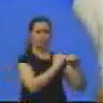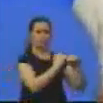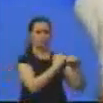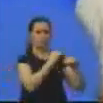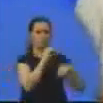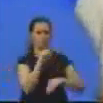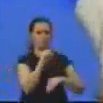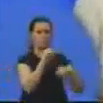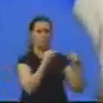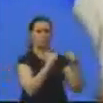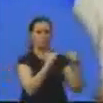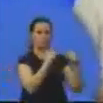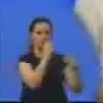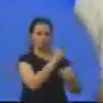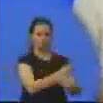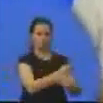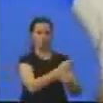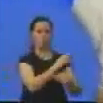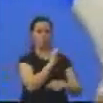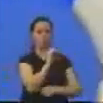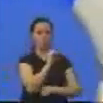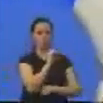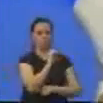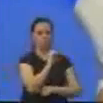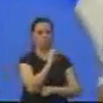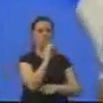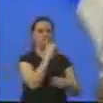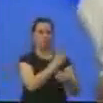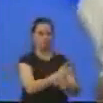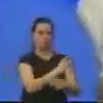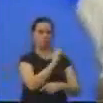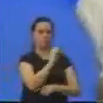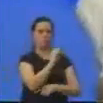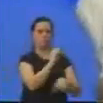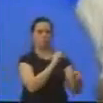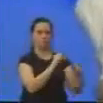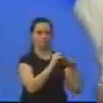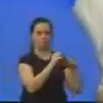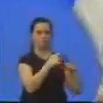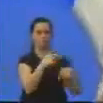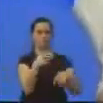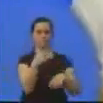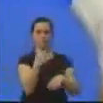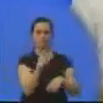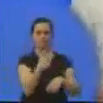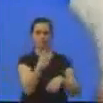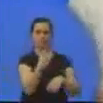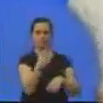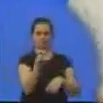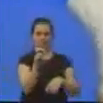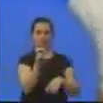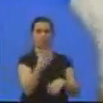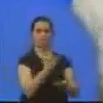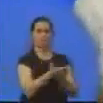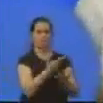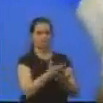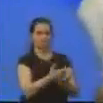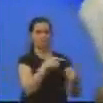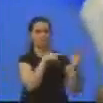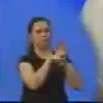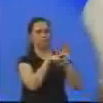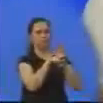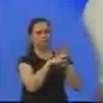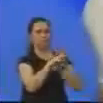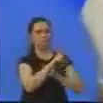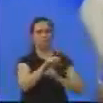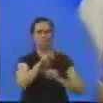zero e determinar o seu zero. Encontrei, deu x igual a 15. Vou fazer o estudo do sinal da